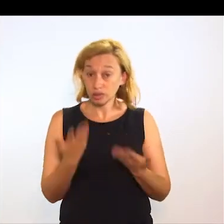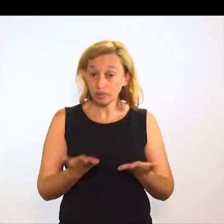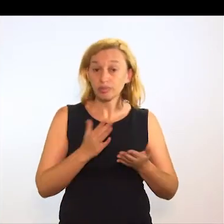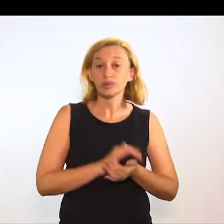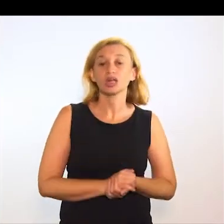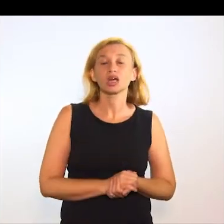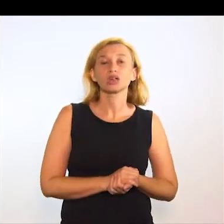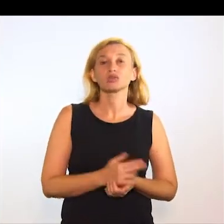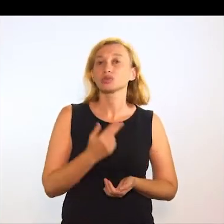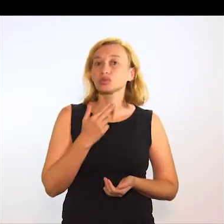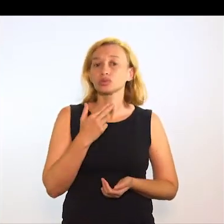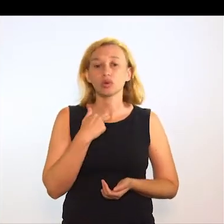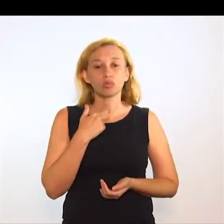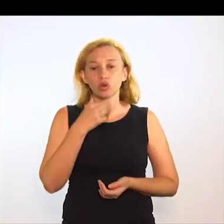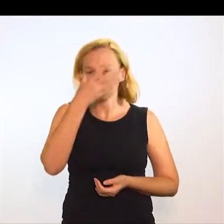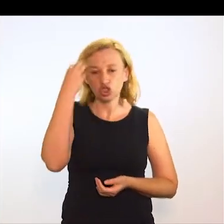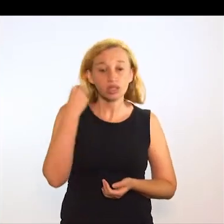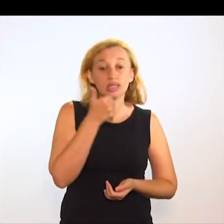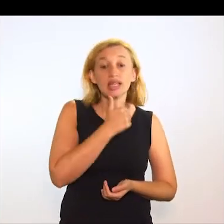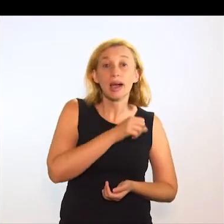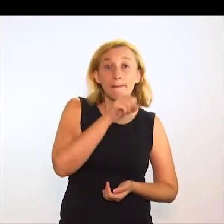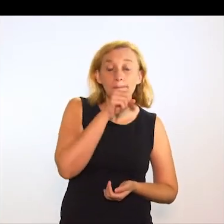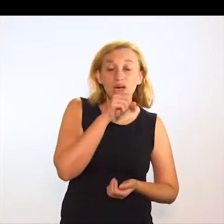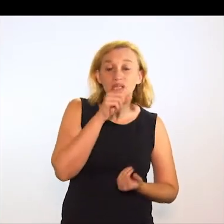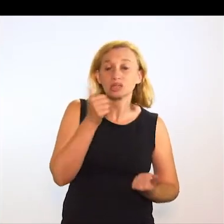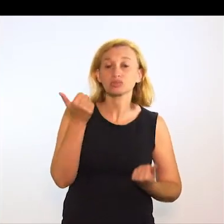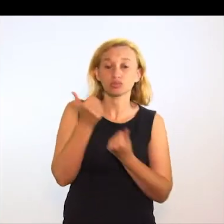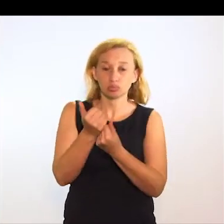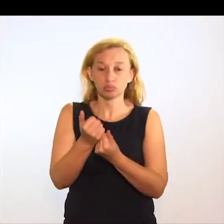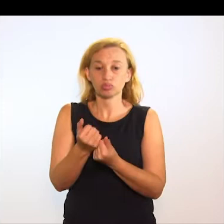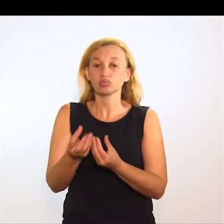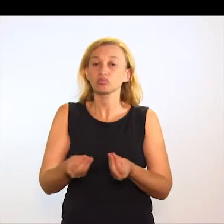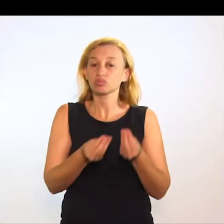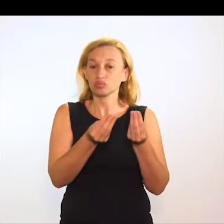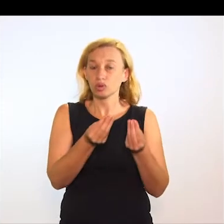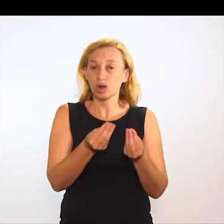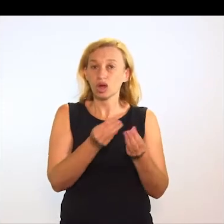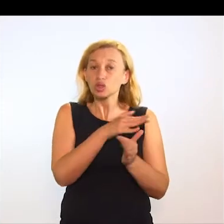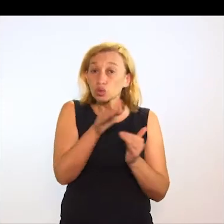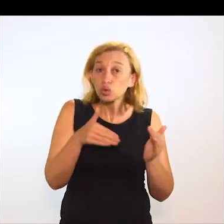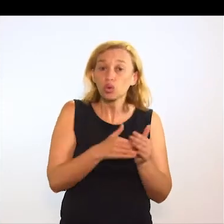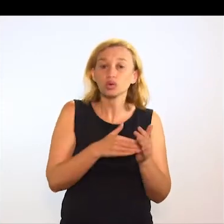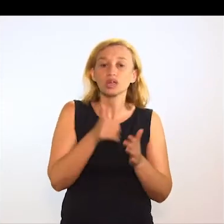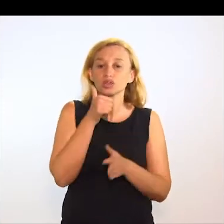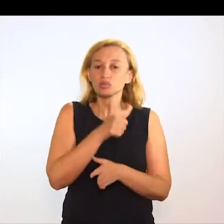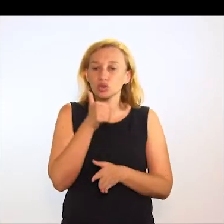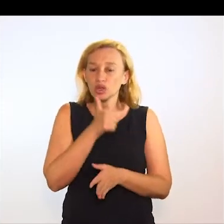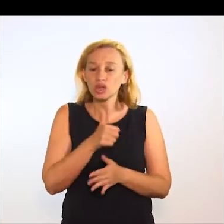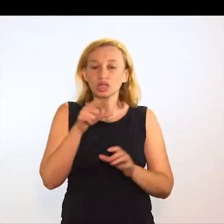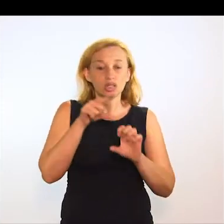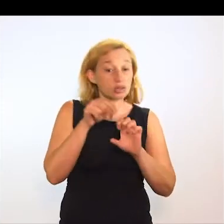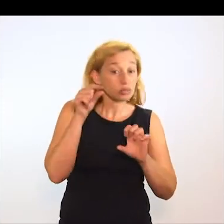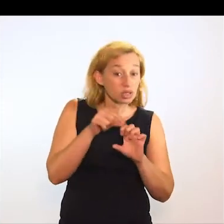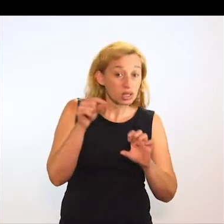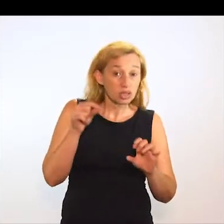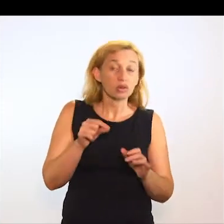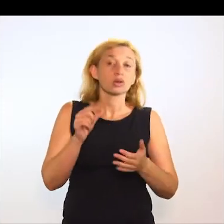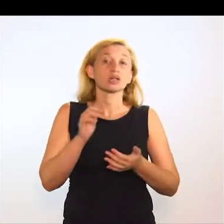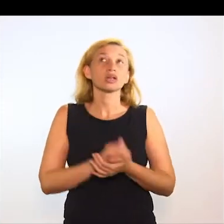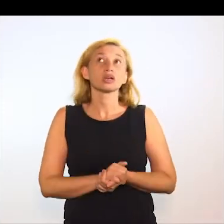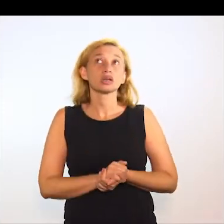voluntariamente, gratuitamente, né? Não posso esquecer da Asplande, que deu o suporte total às